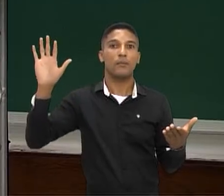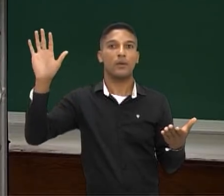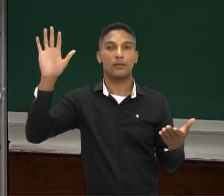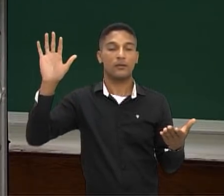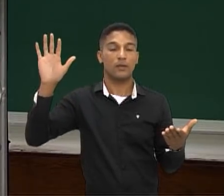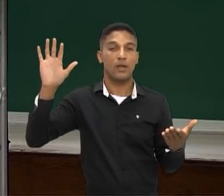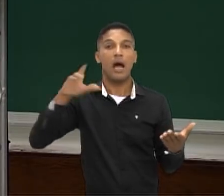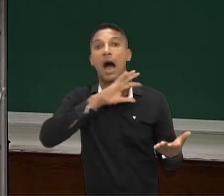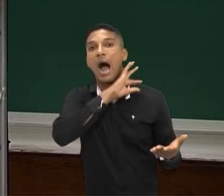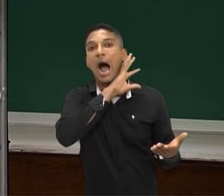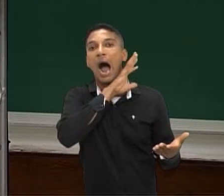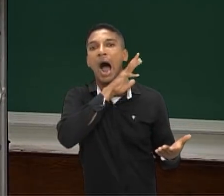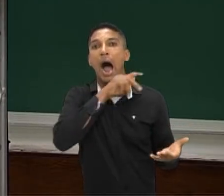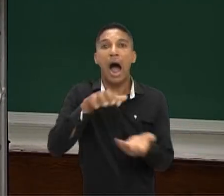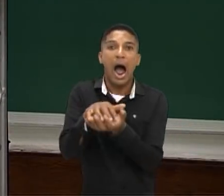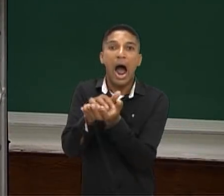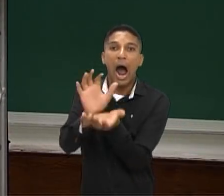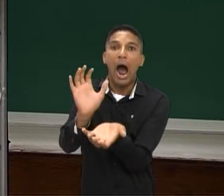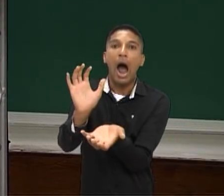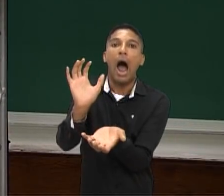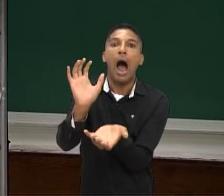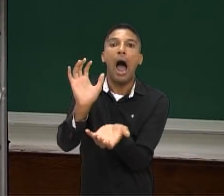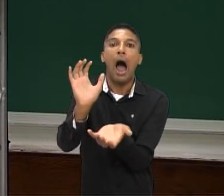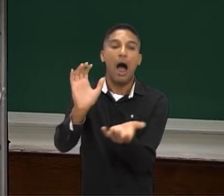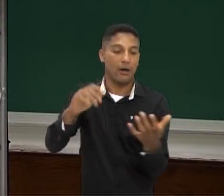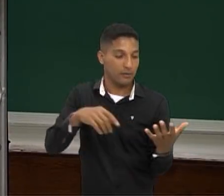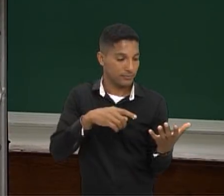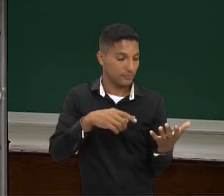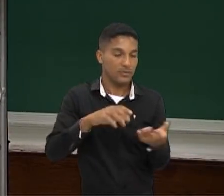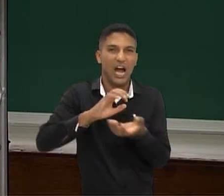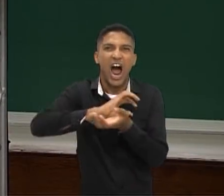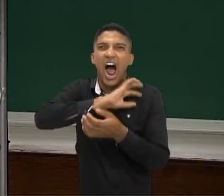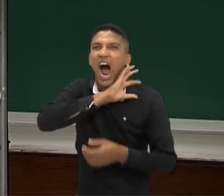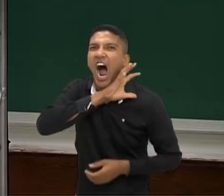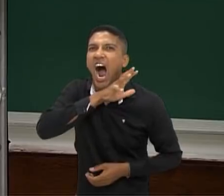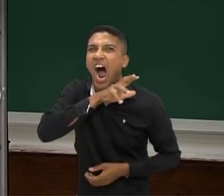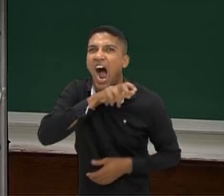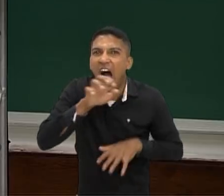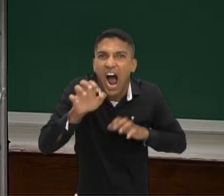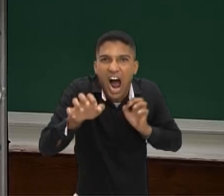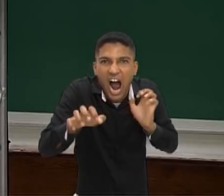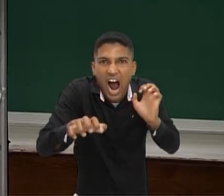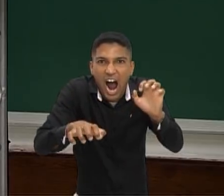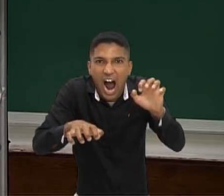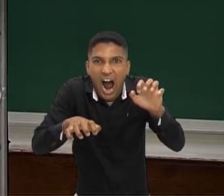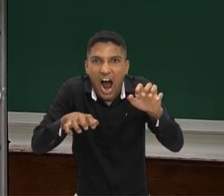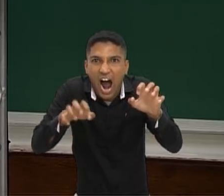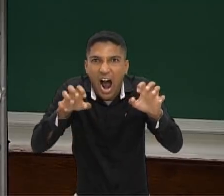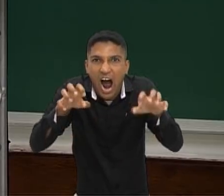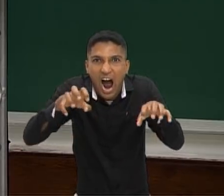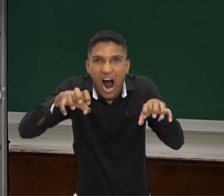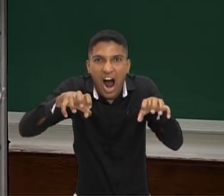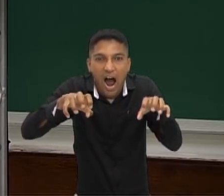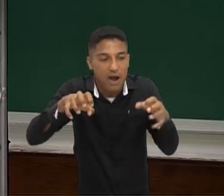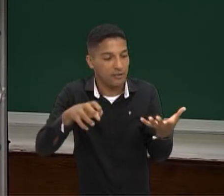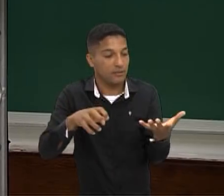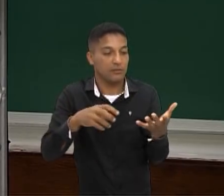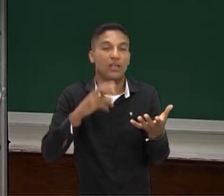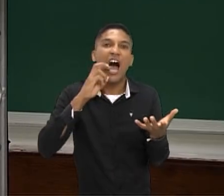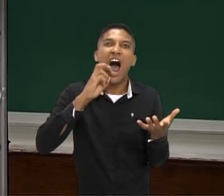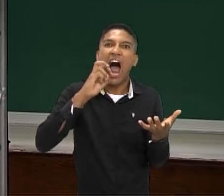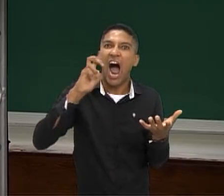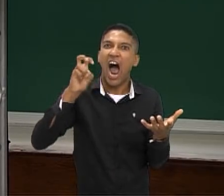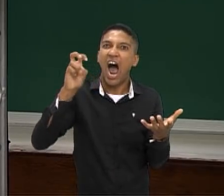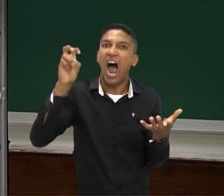essa possibilidade de visualizar no teu campo de imaginação um leão rugindo. Né? Então, esse ruge do leão, ele faz